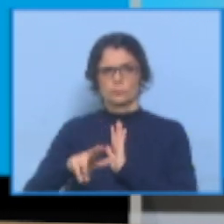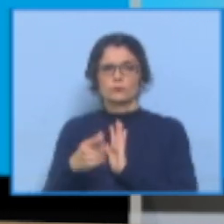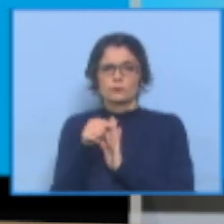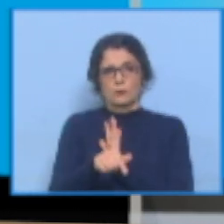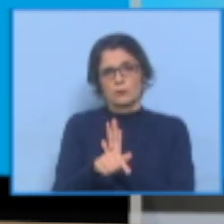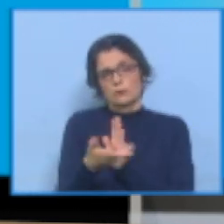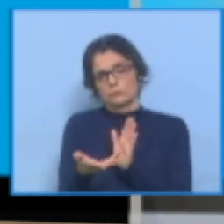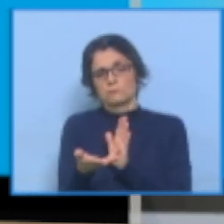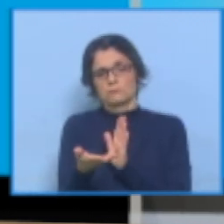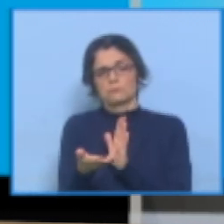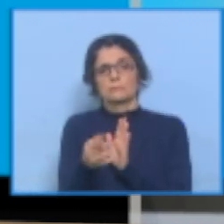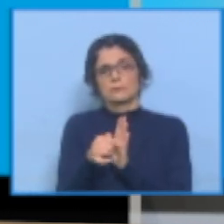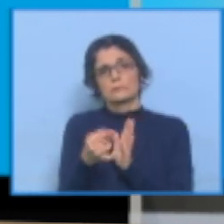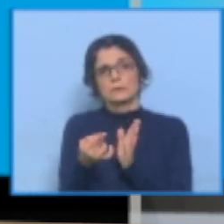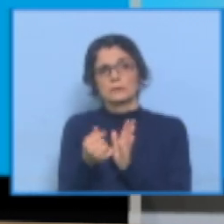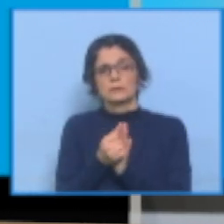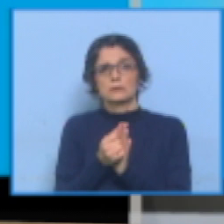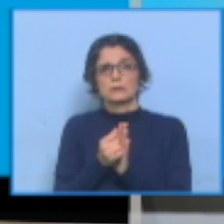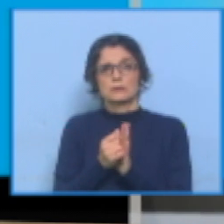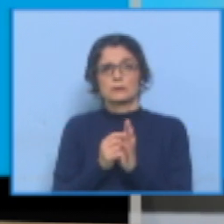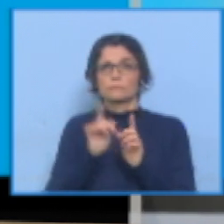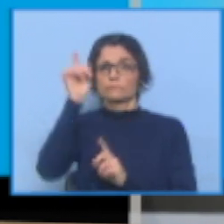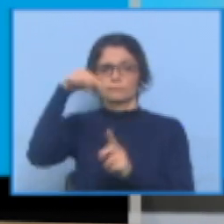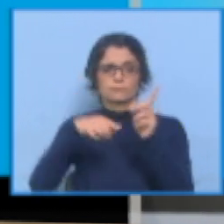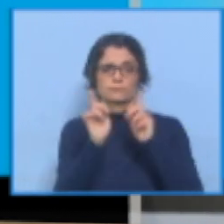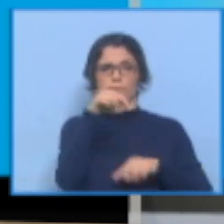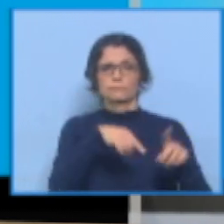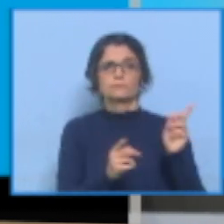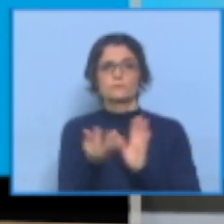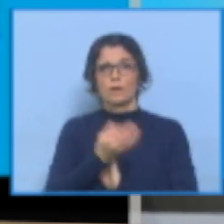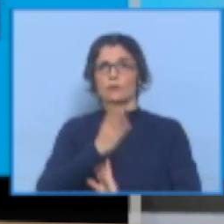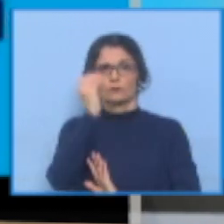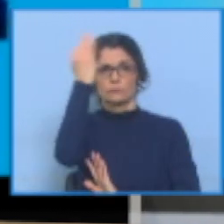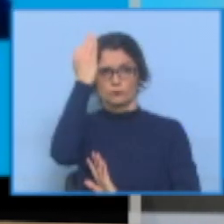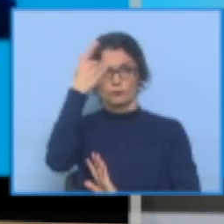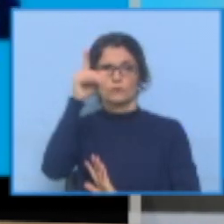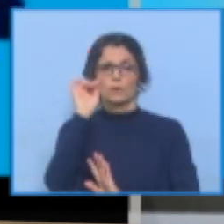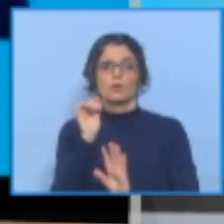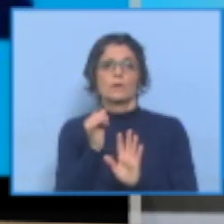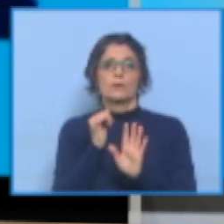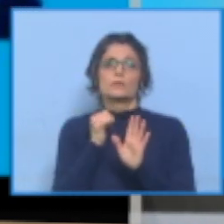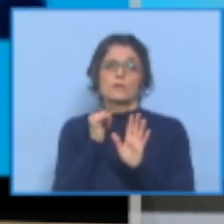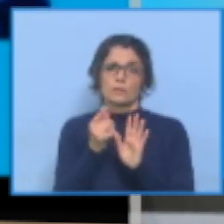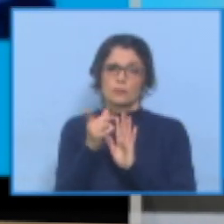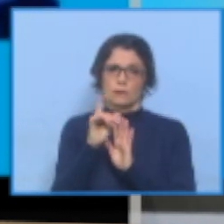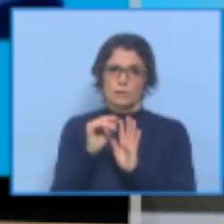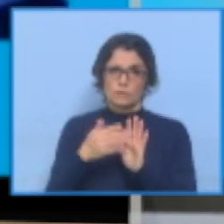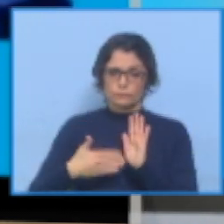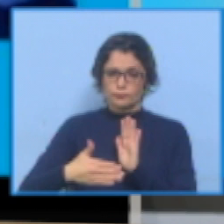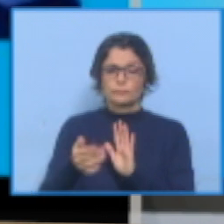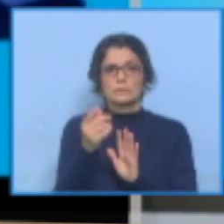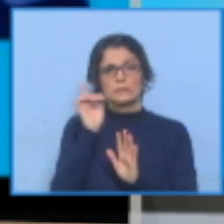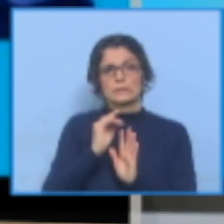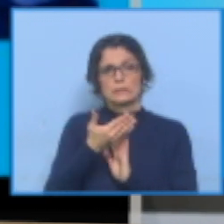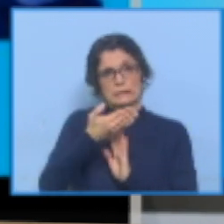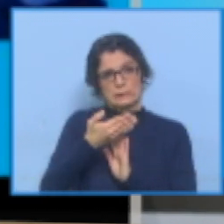estado neste périplo pelo país. Já estivemos no Porto, estivemos em Leiria, vamos estar agora no próximo dia 7